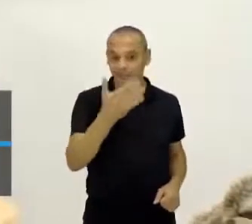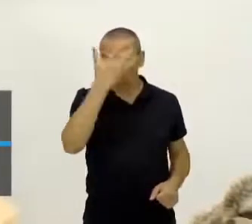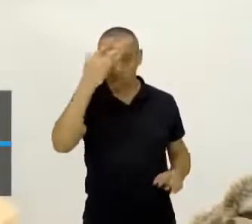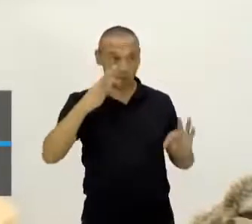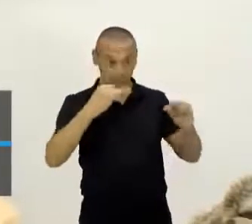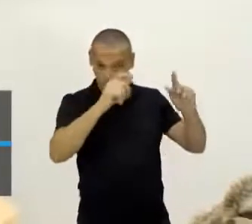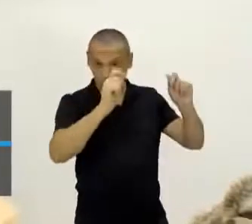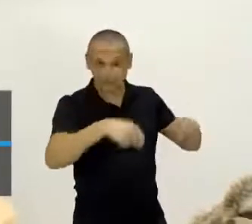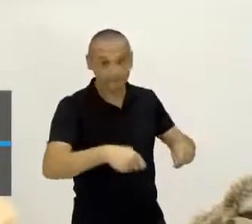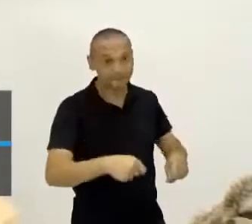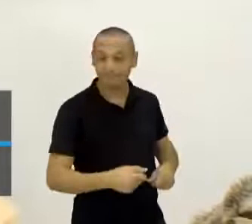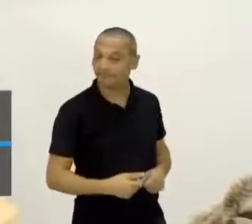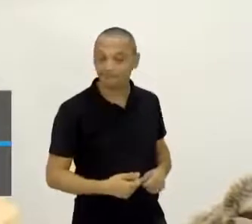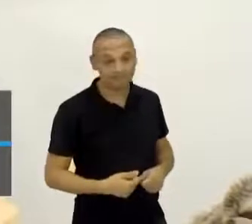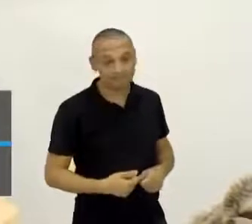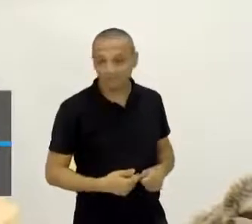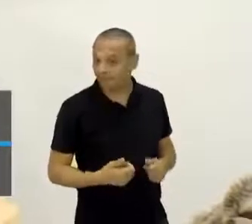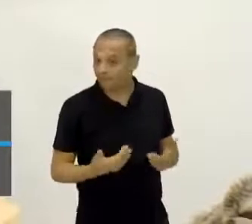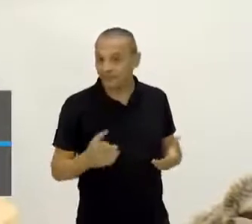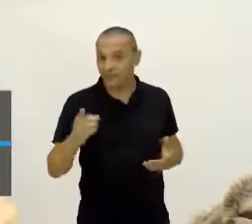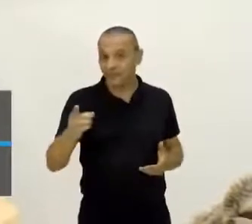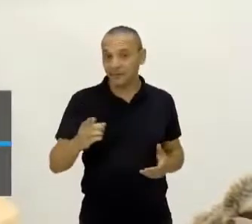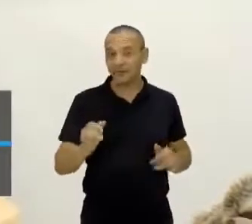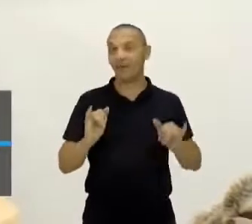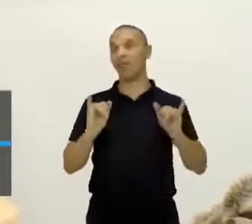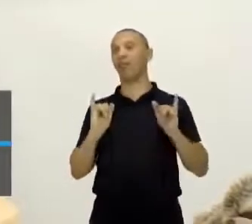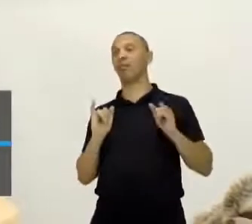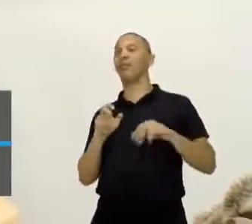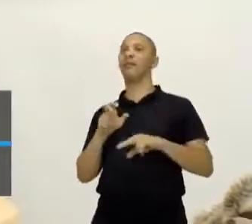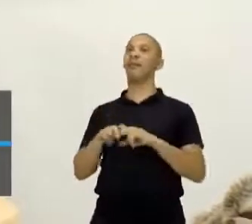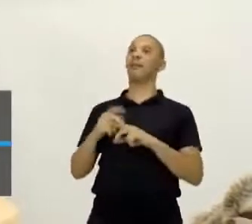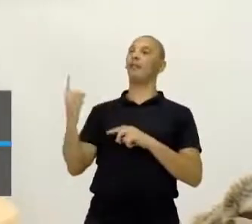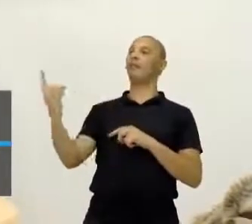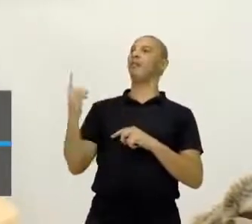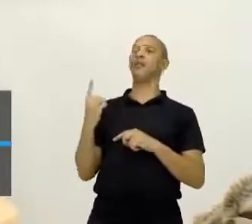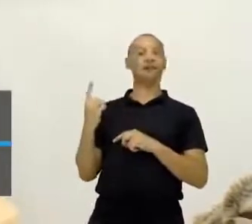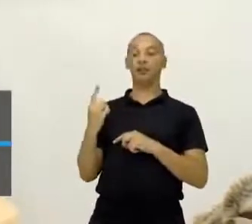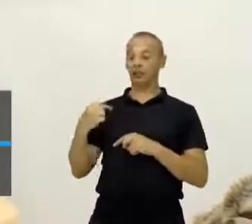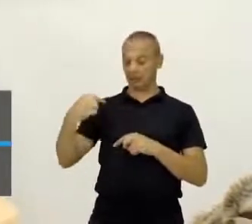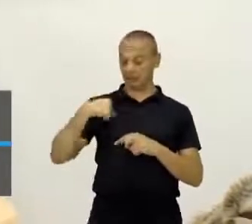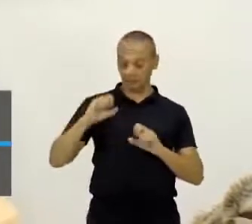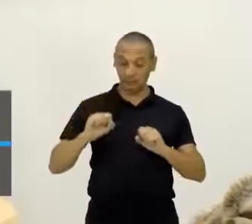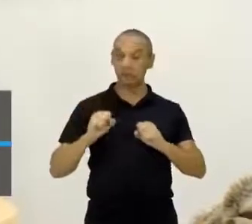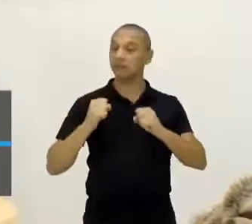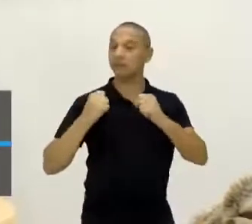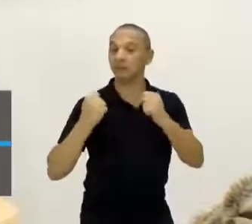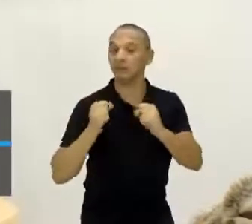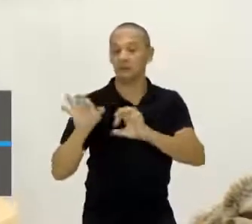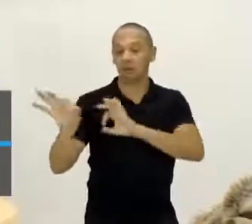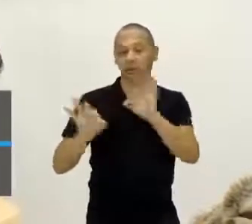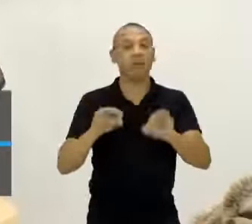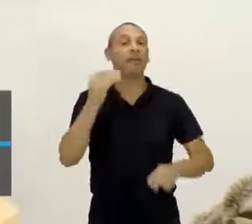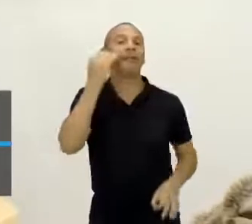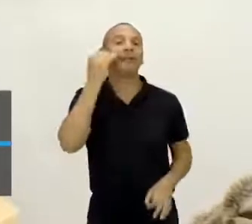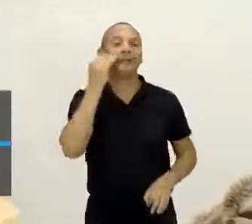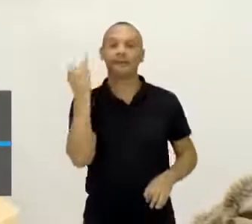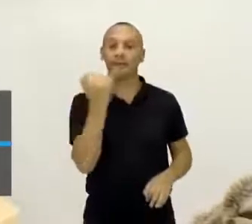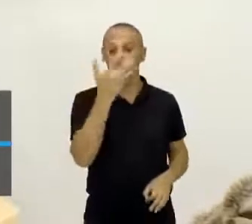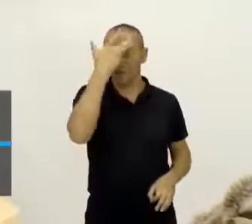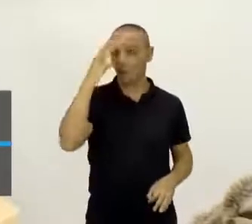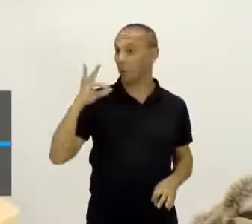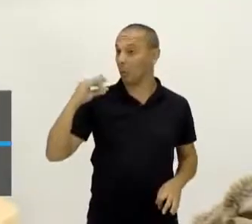mundo, né? Quando eu falo chega, não é que você vai ficar sentado esperando, não. Você vai correr atrás. Mas como nem todo mundo tem,